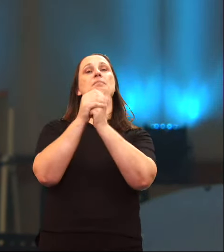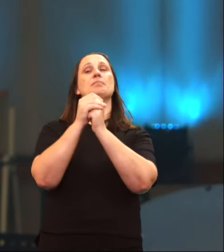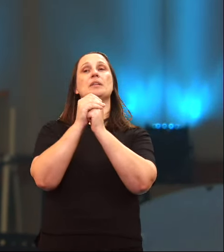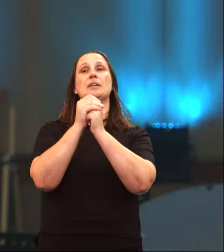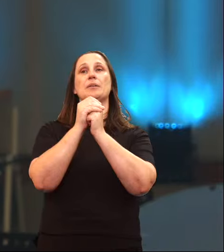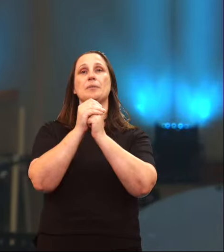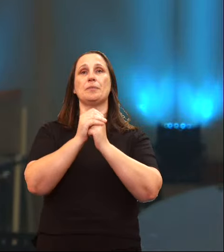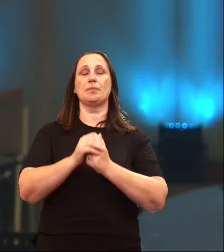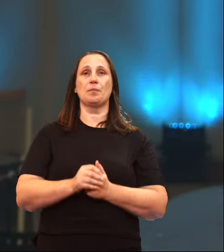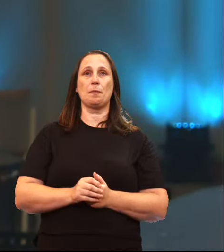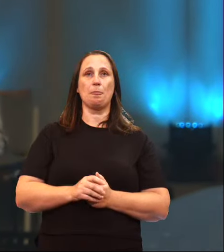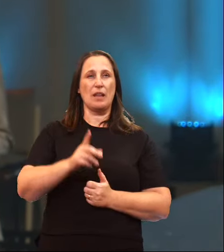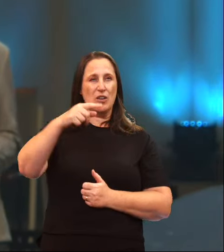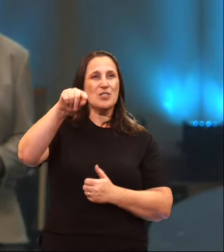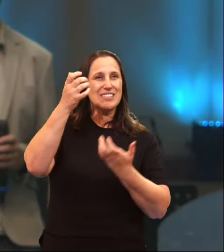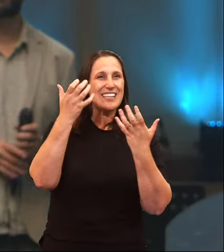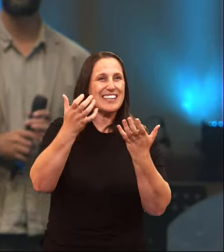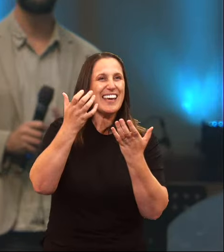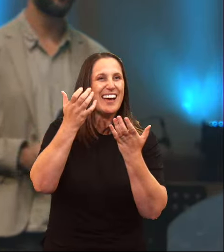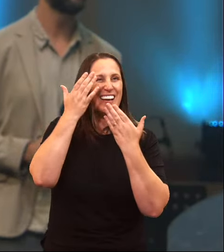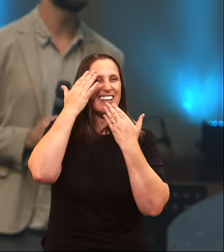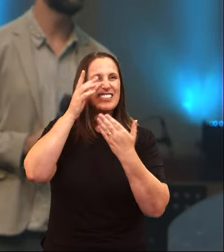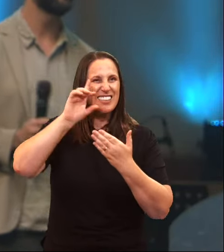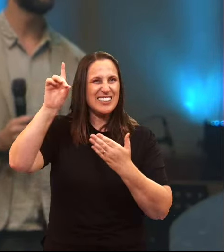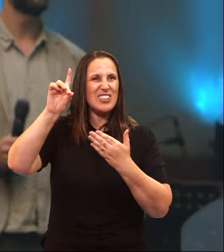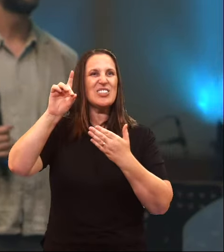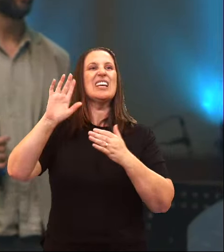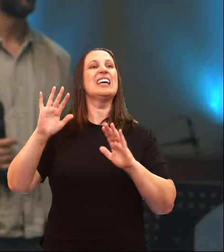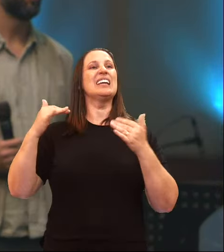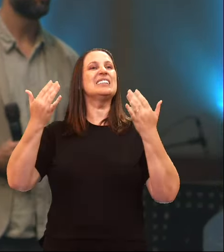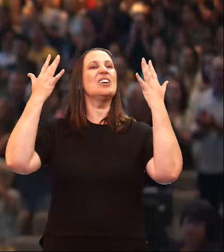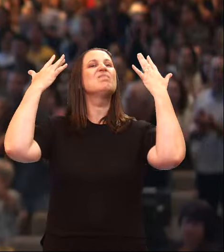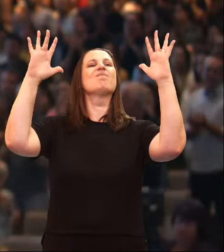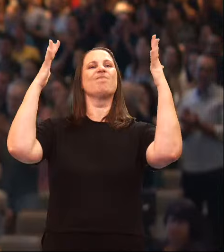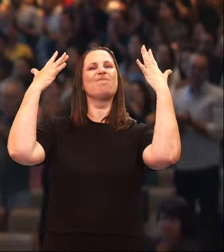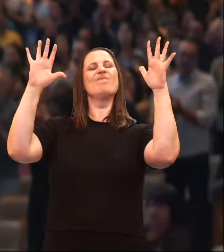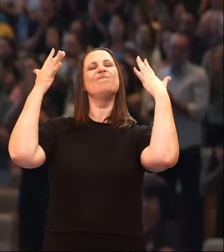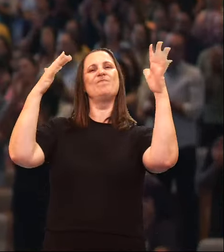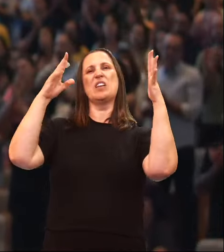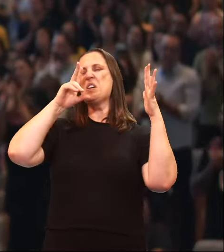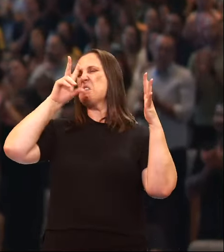Quem quer agradecer a Deus, aplauda ao Senhor. Aleluia.